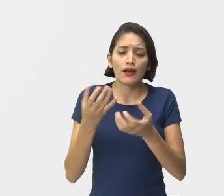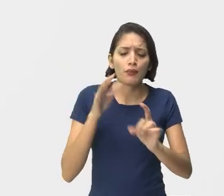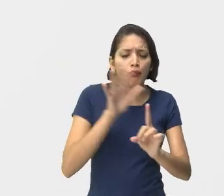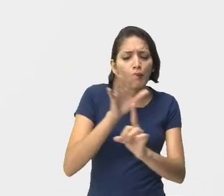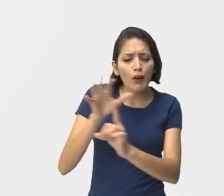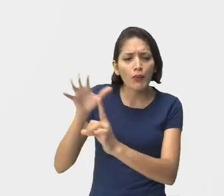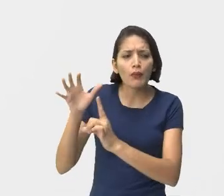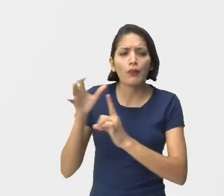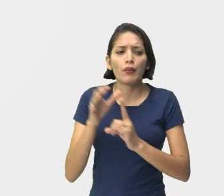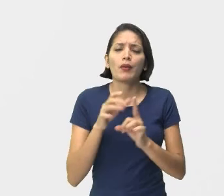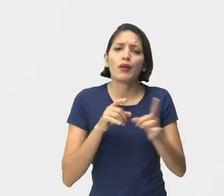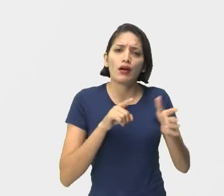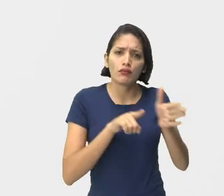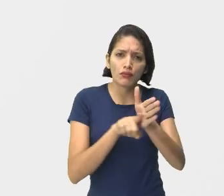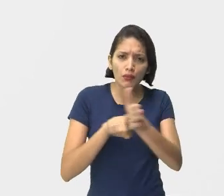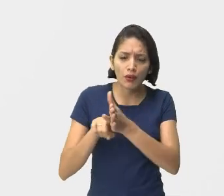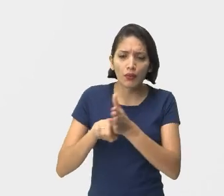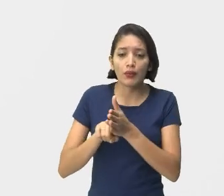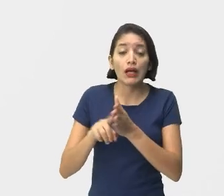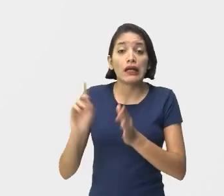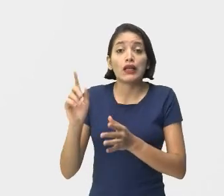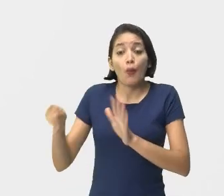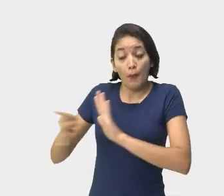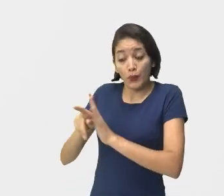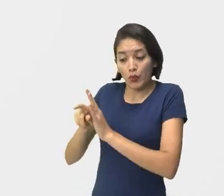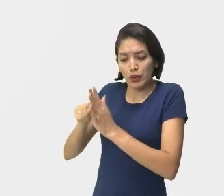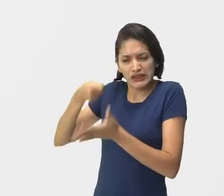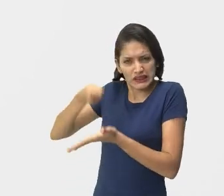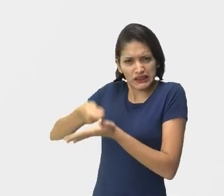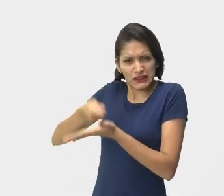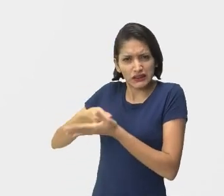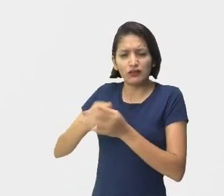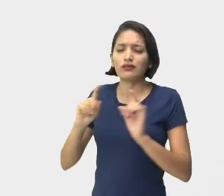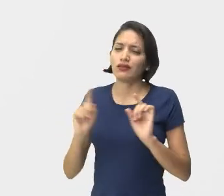persuasão e não da força física,